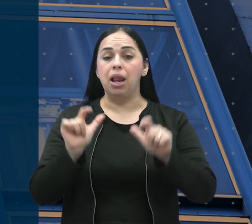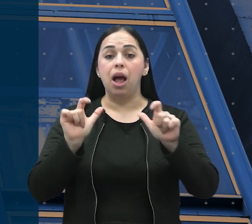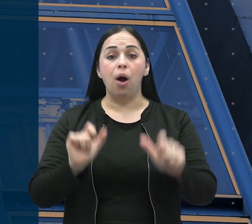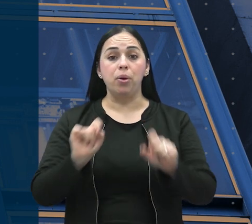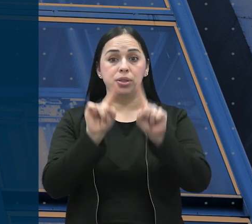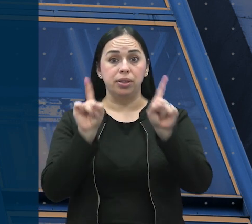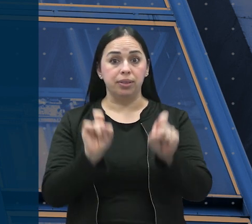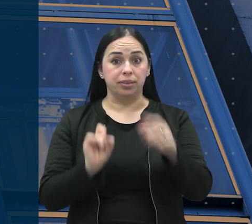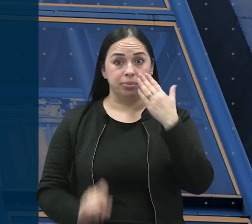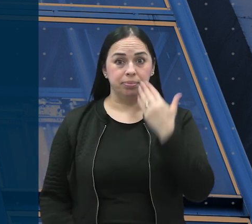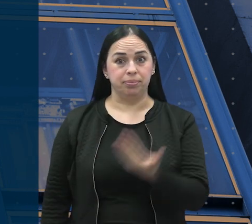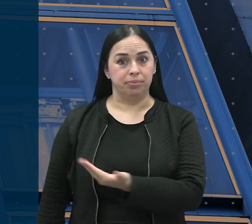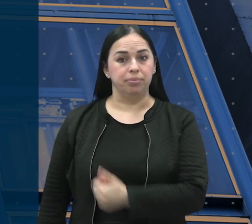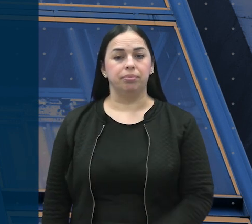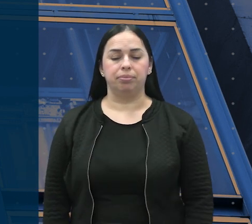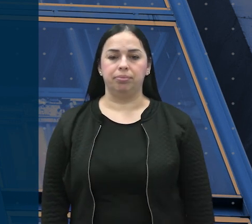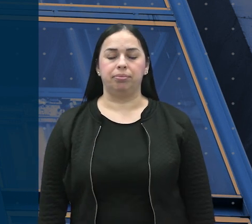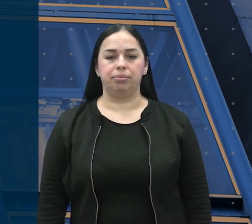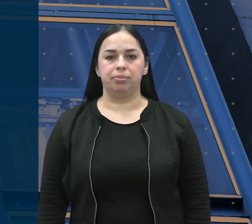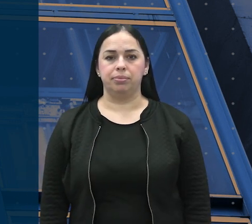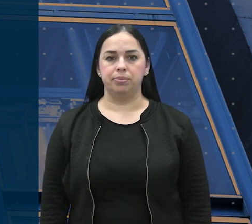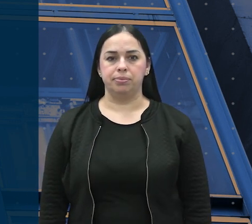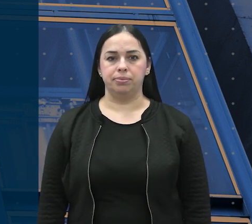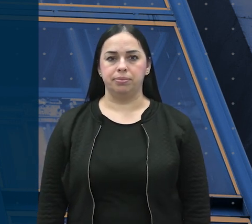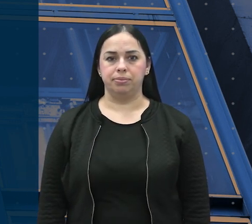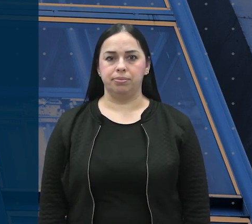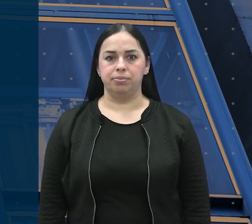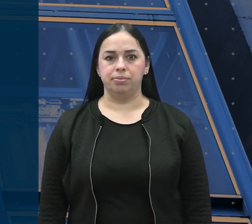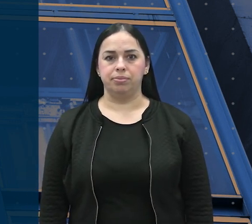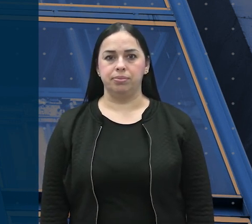Pena, número 175, no centro.